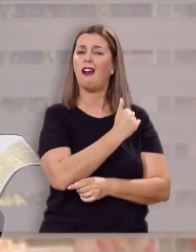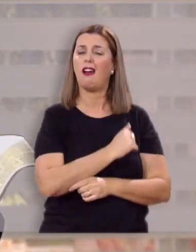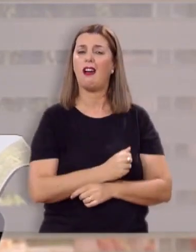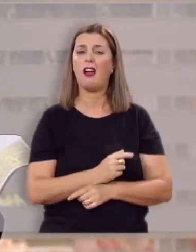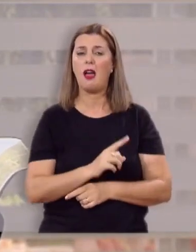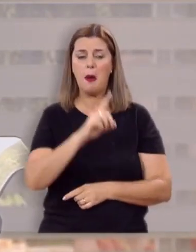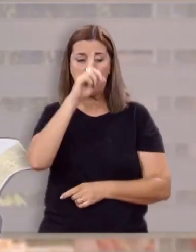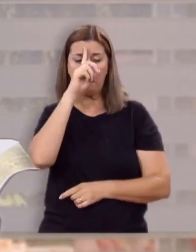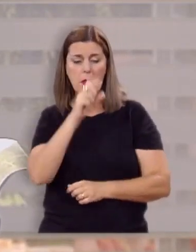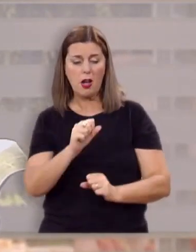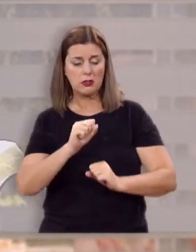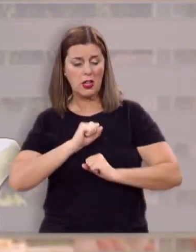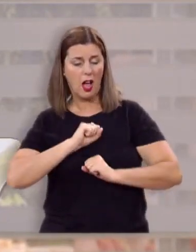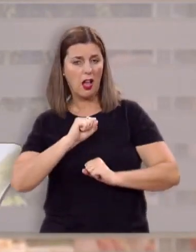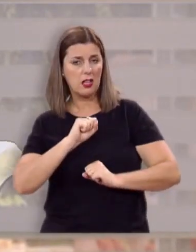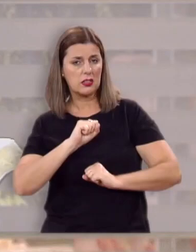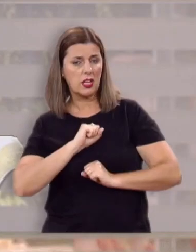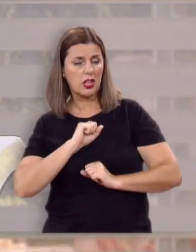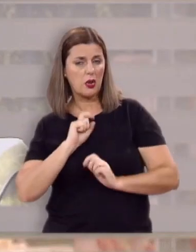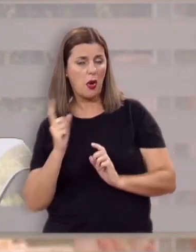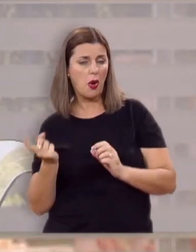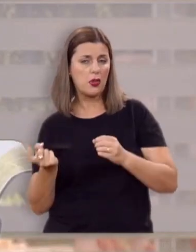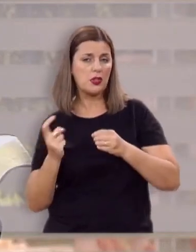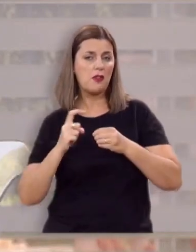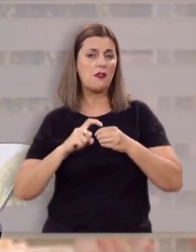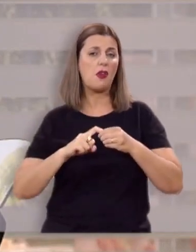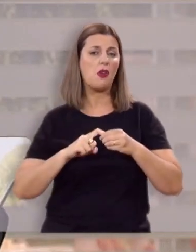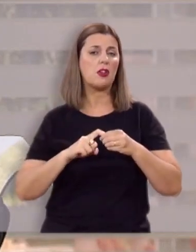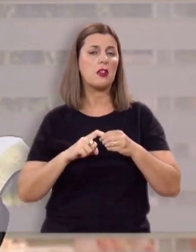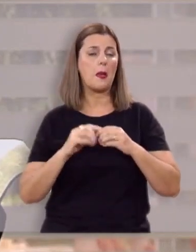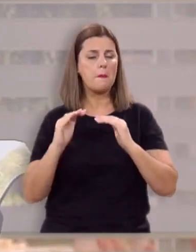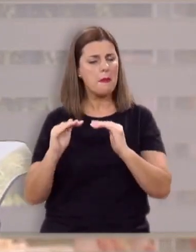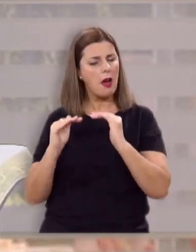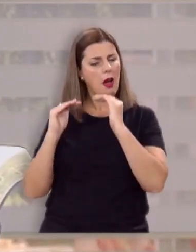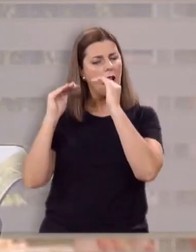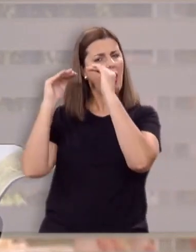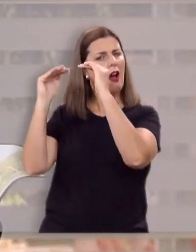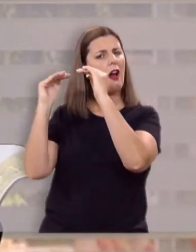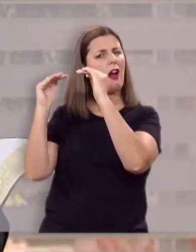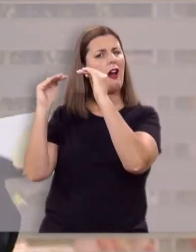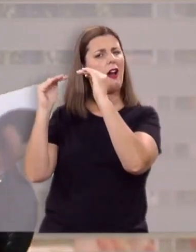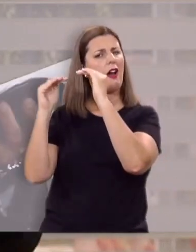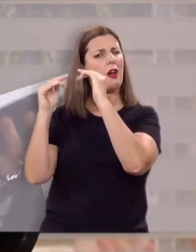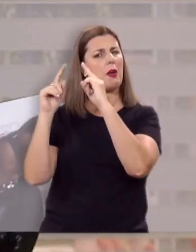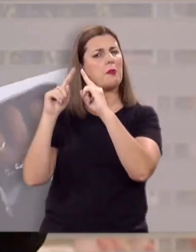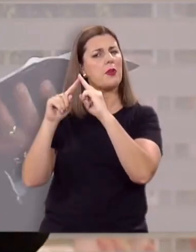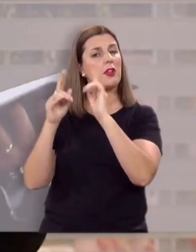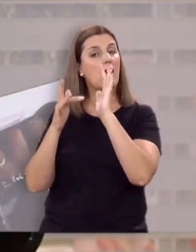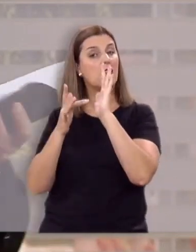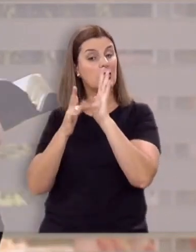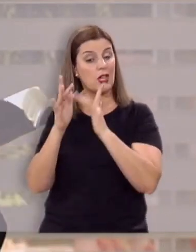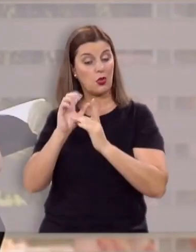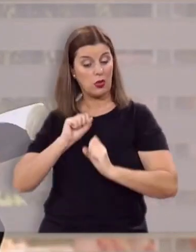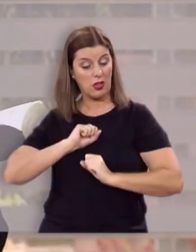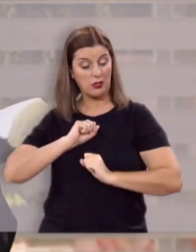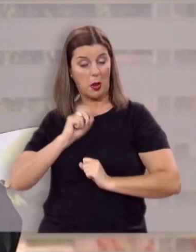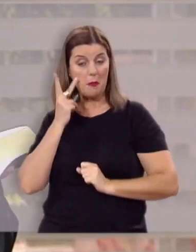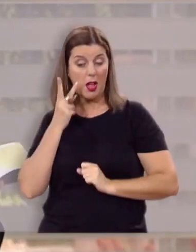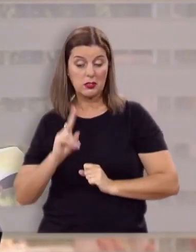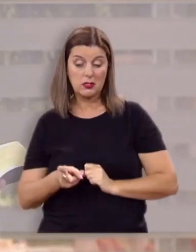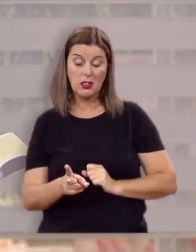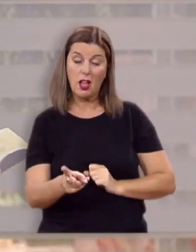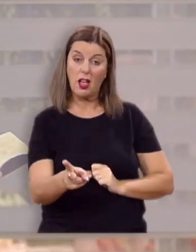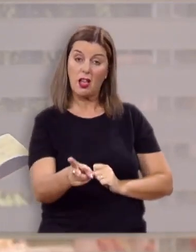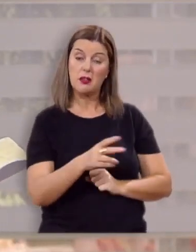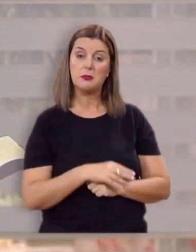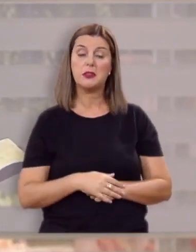A ordem sacerdotal da qual ele procedeu é superior à ordem levítica, porque ele é sacerdote para sempre,